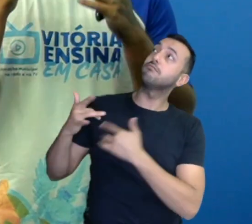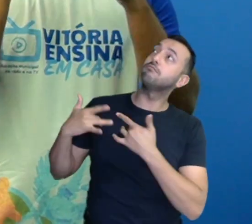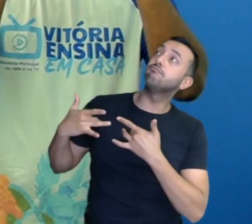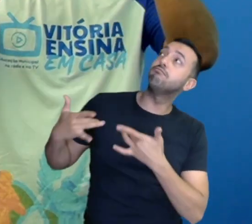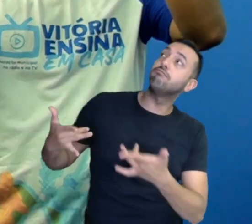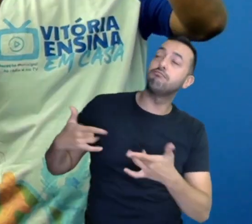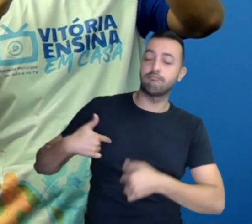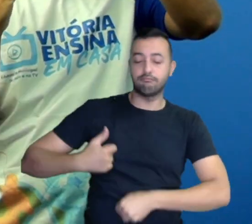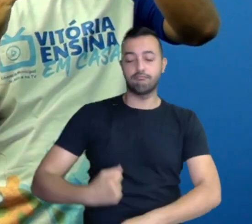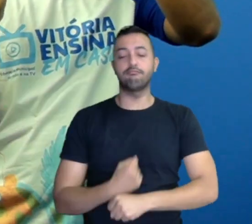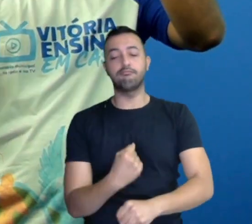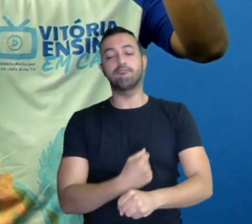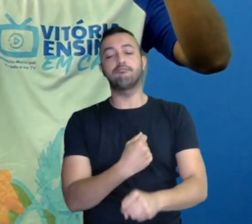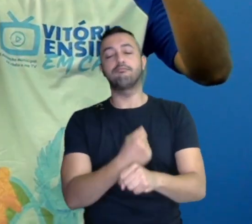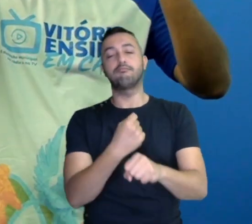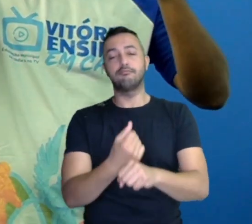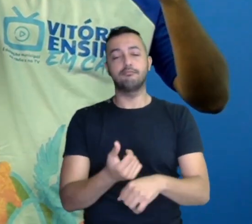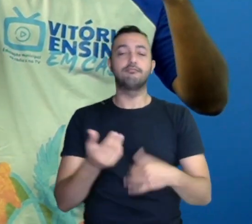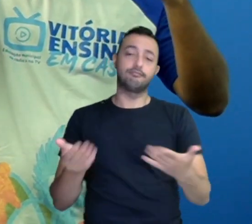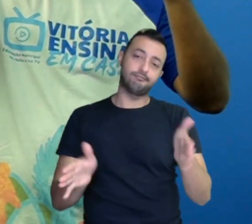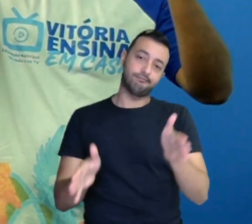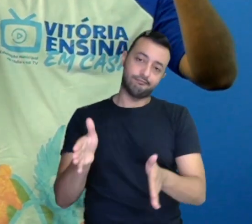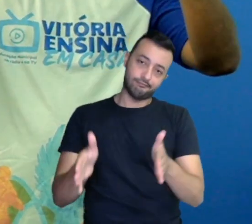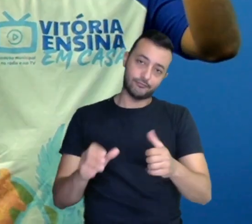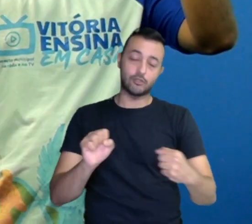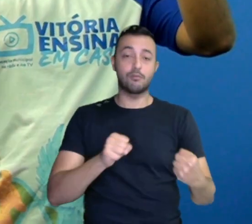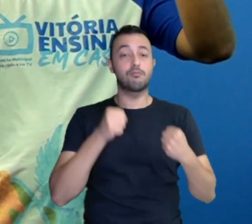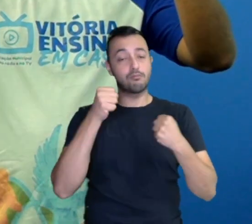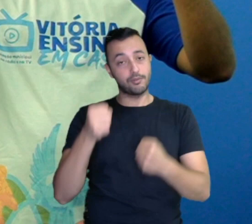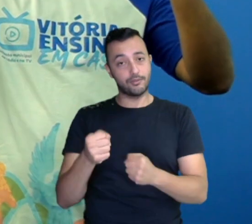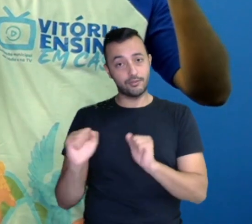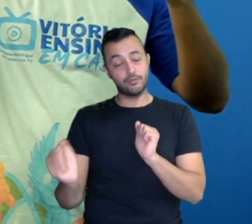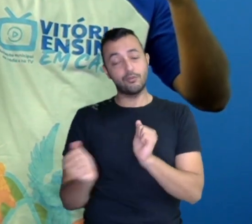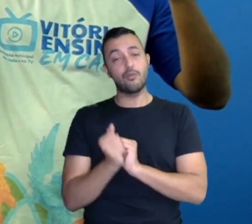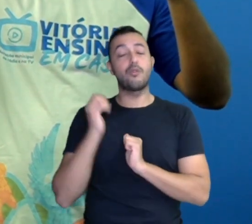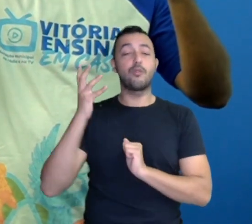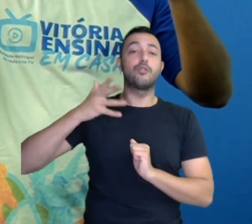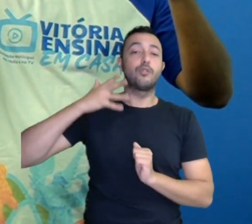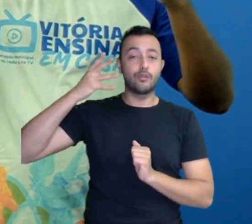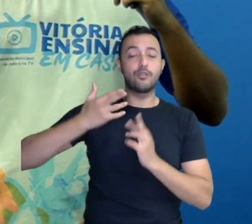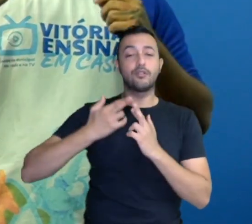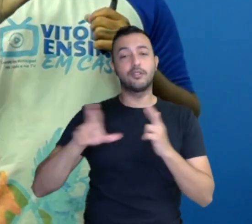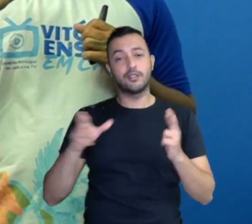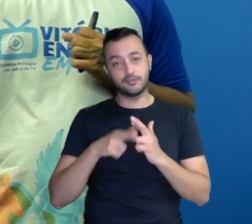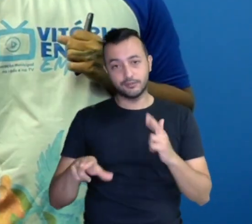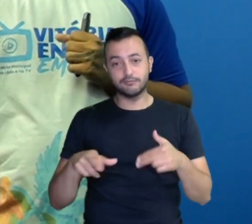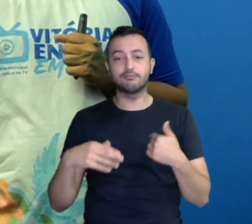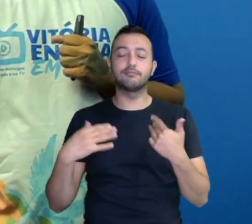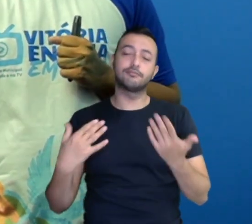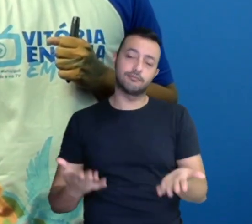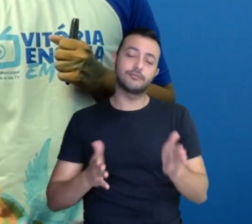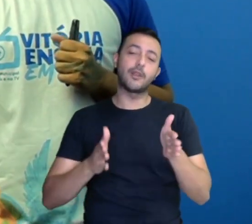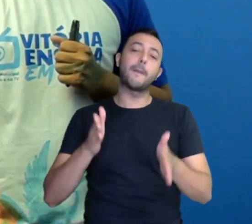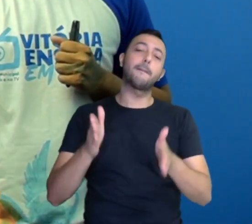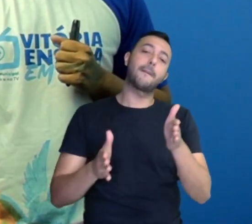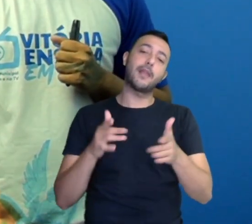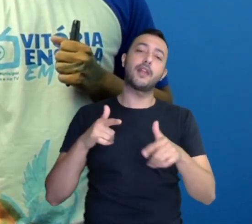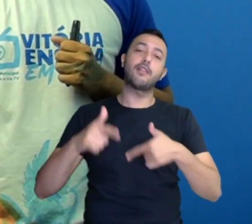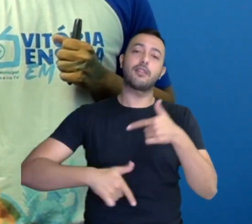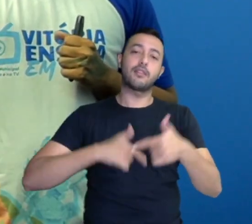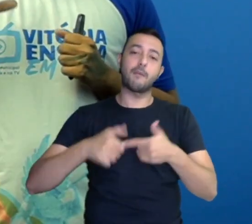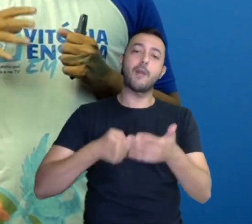tempo todo a gente vai ter essa relação aí do poder com o discurso religioso. Então, eles tinham esse período do